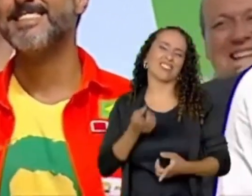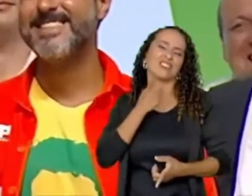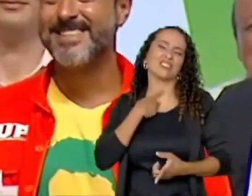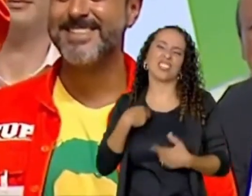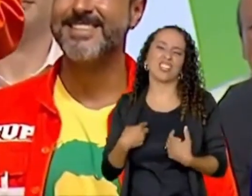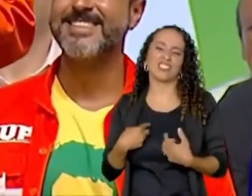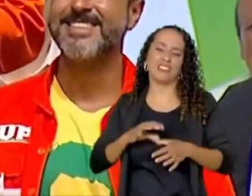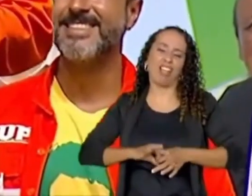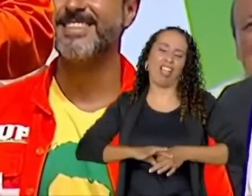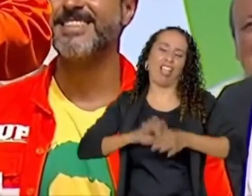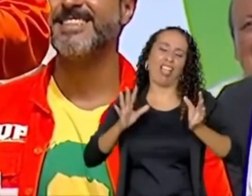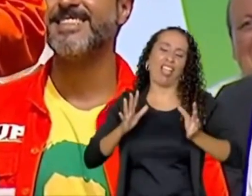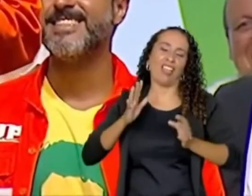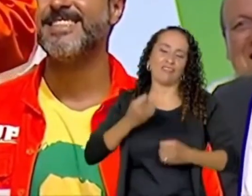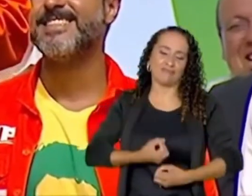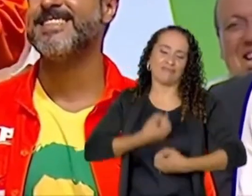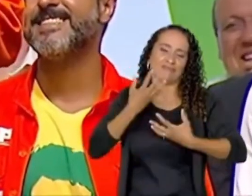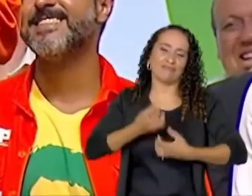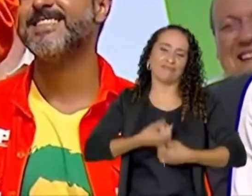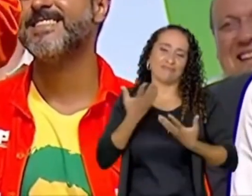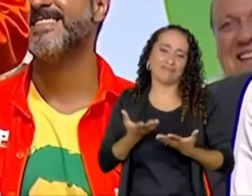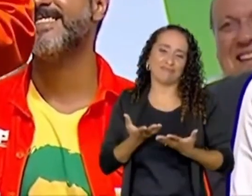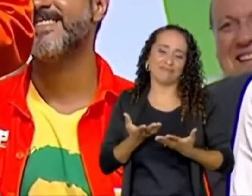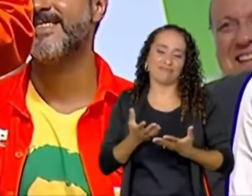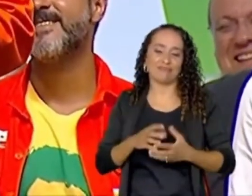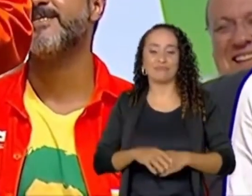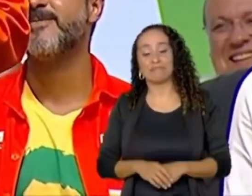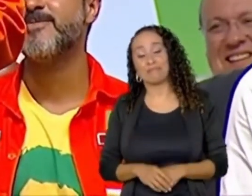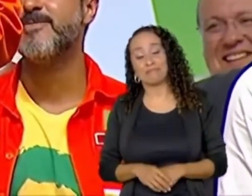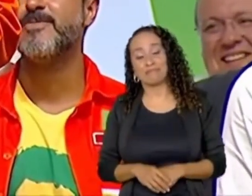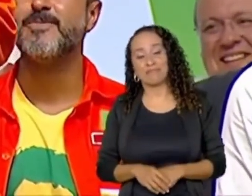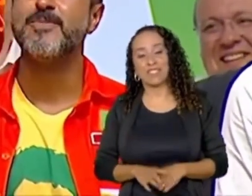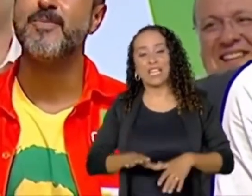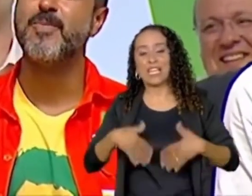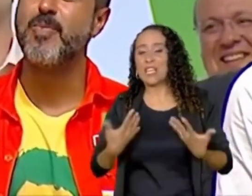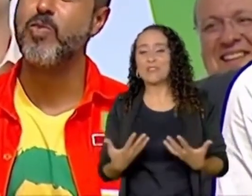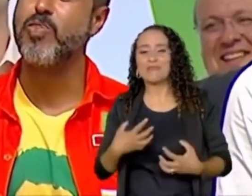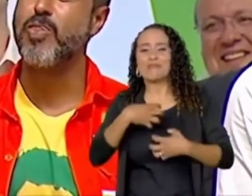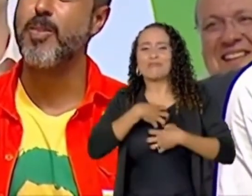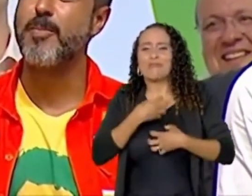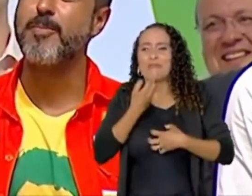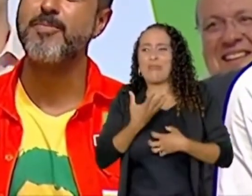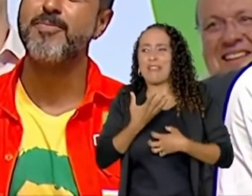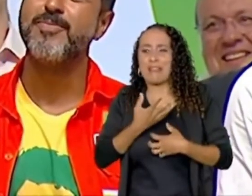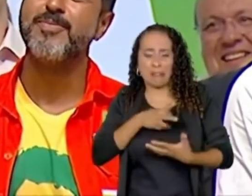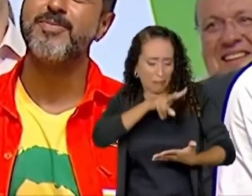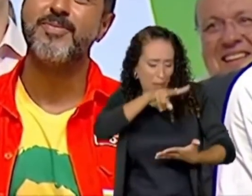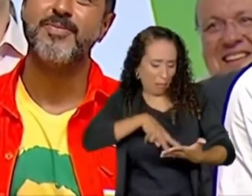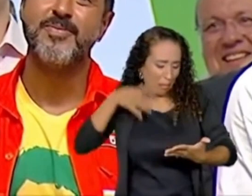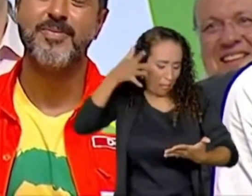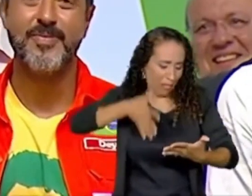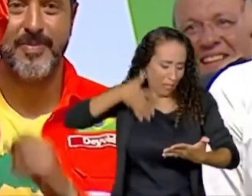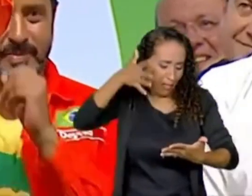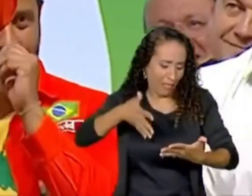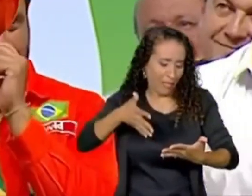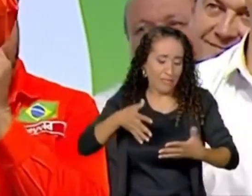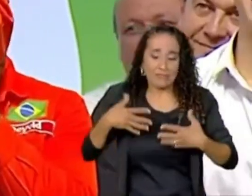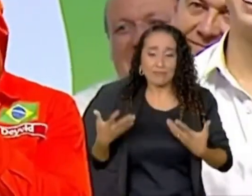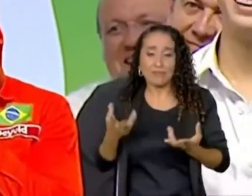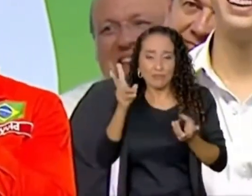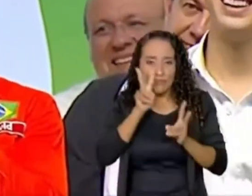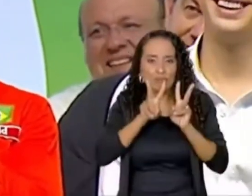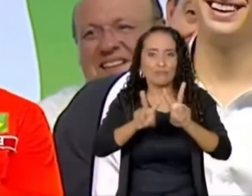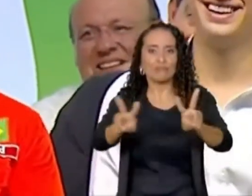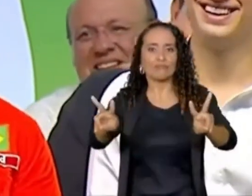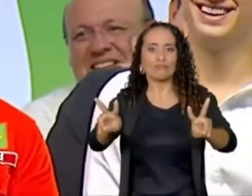falar, e eu não me sentirei bem falar olhando para o papel, ao invés de falar olhando para a